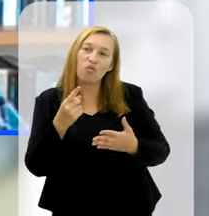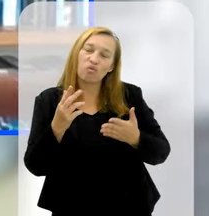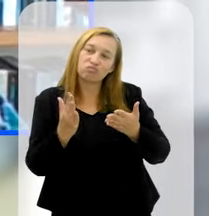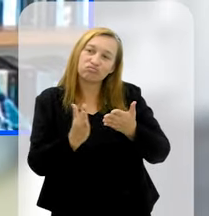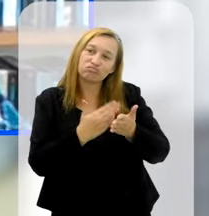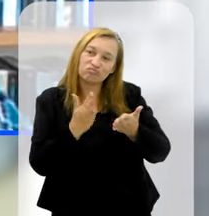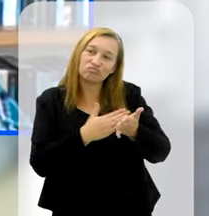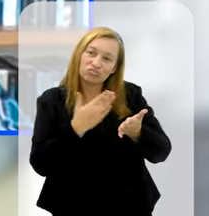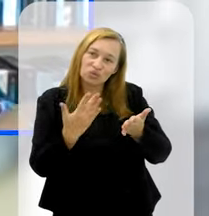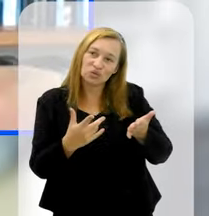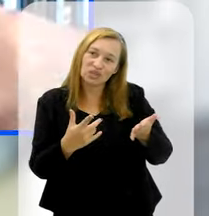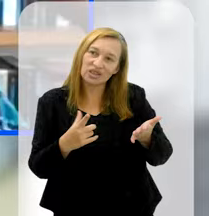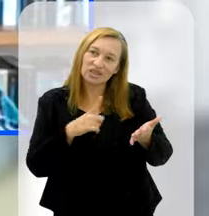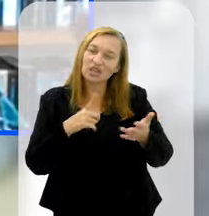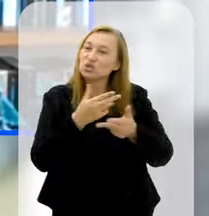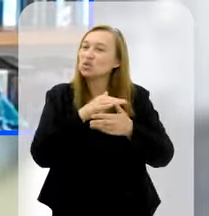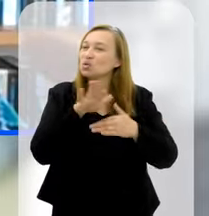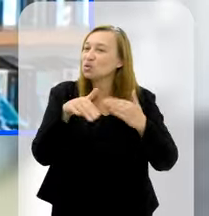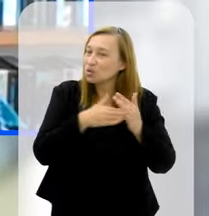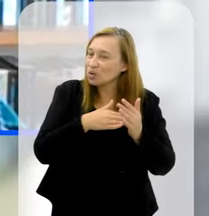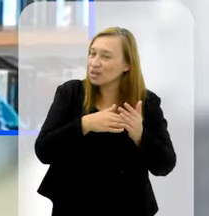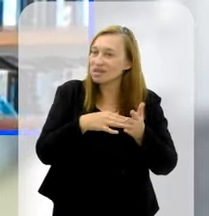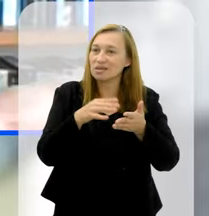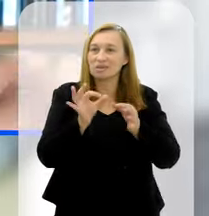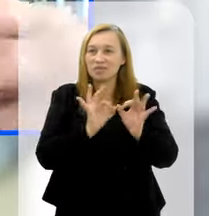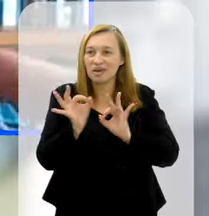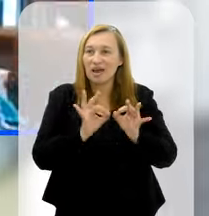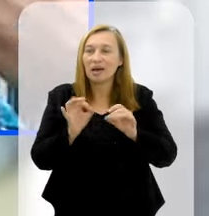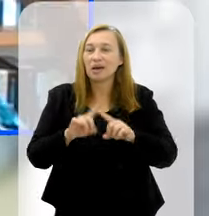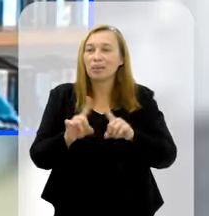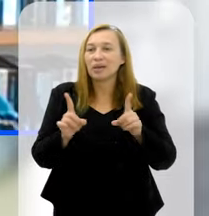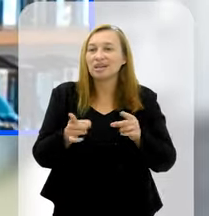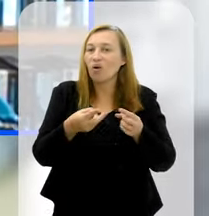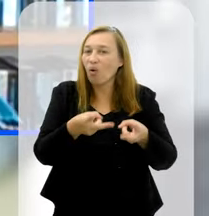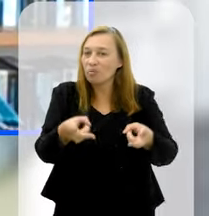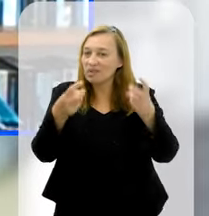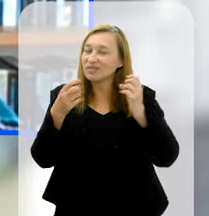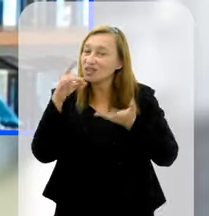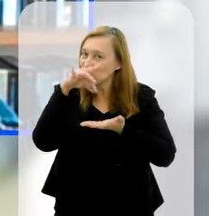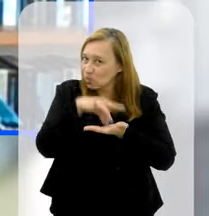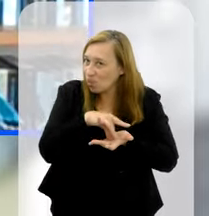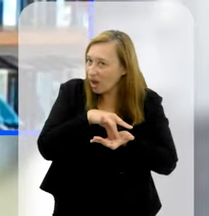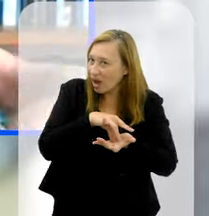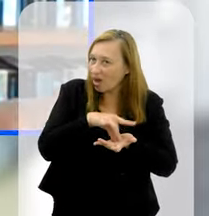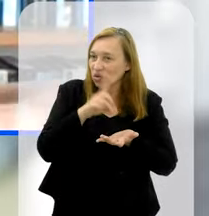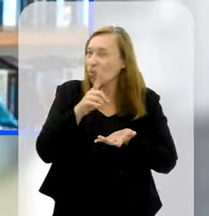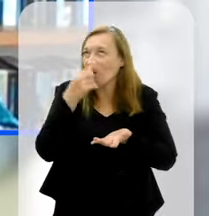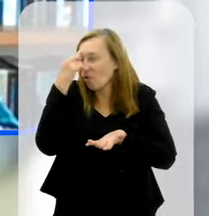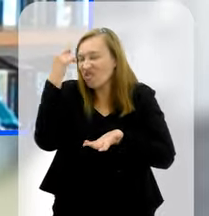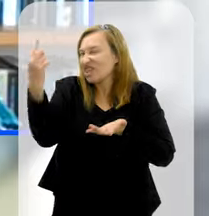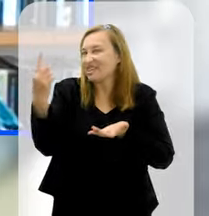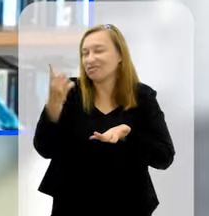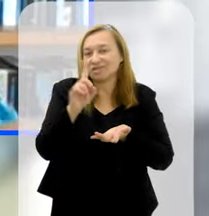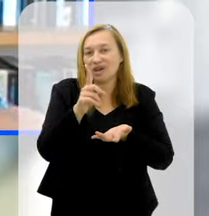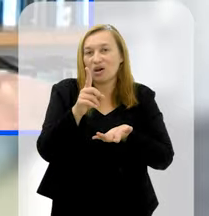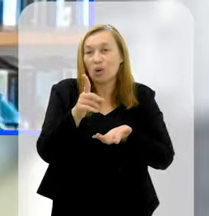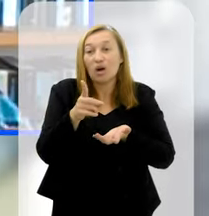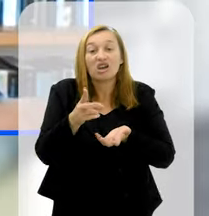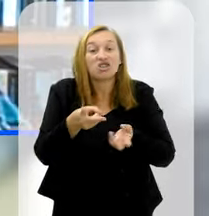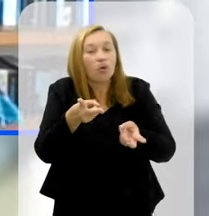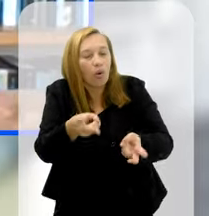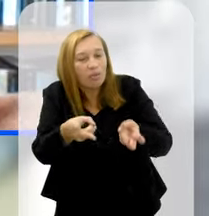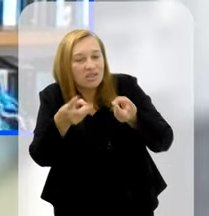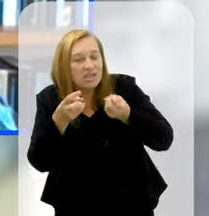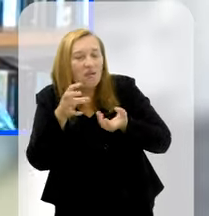conto no livro. Elas são todas ficcionais, mas nascem da observação do real. Não é uma etnografia, não